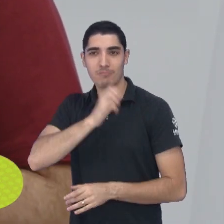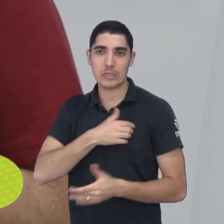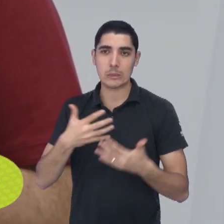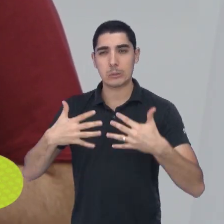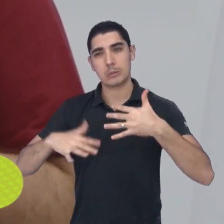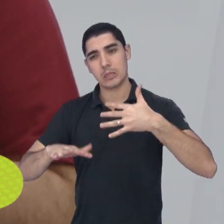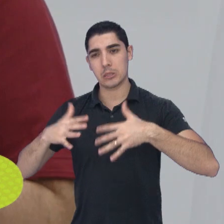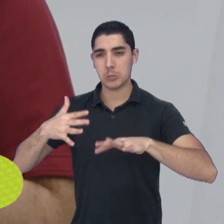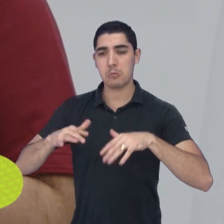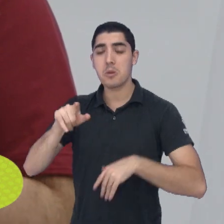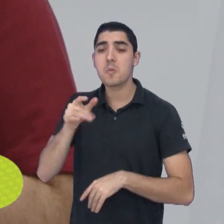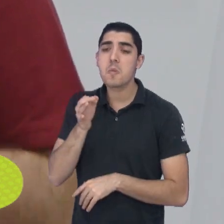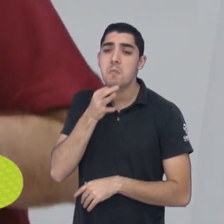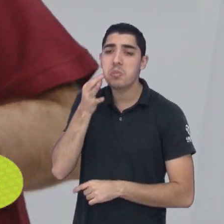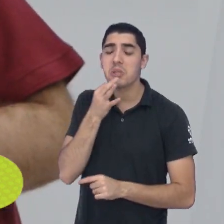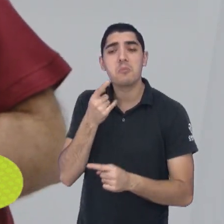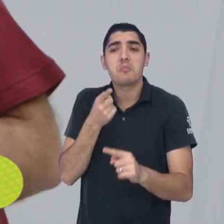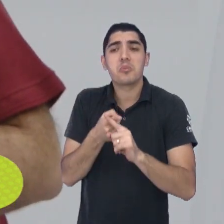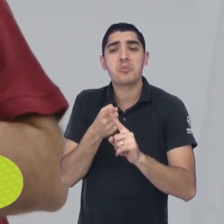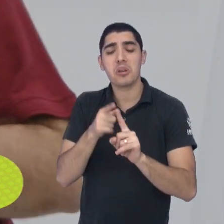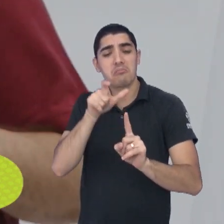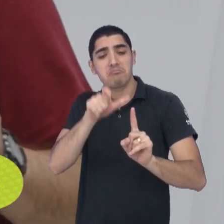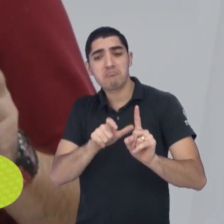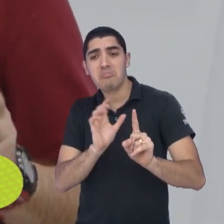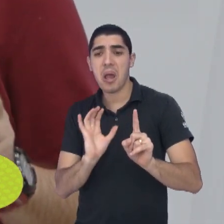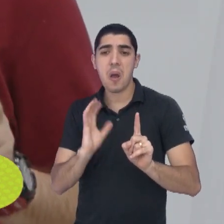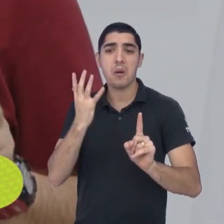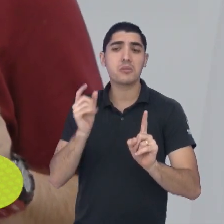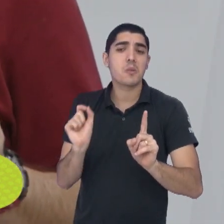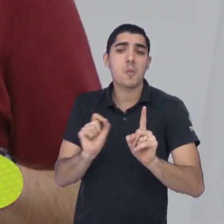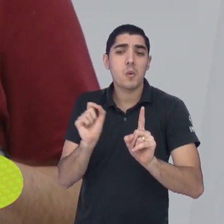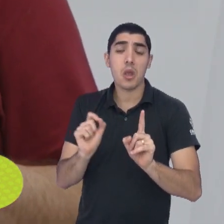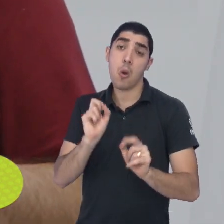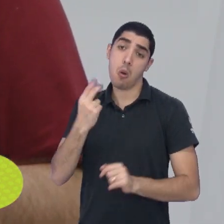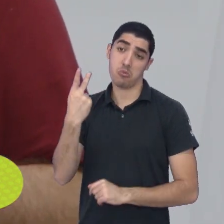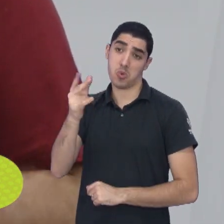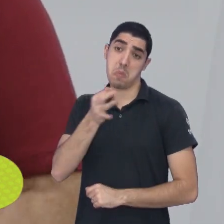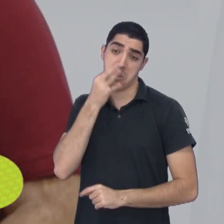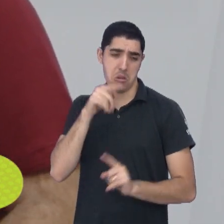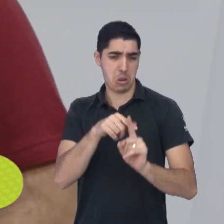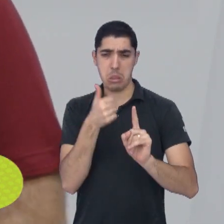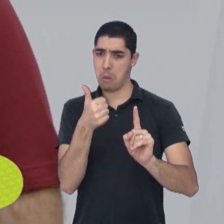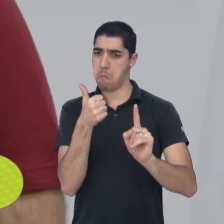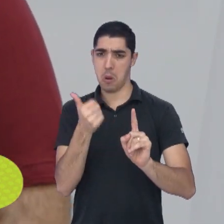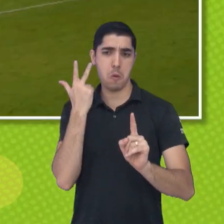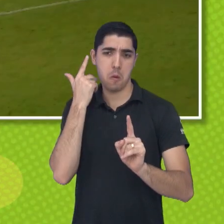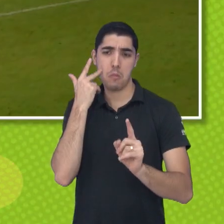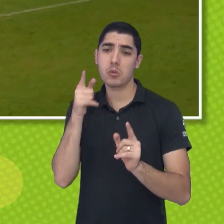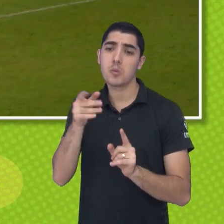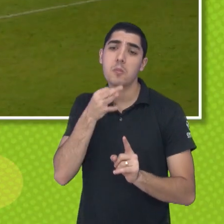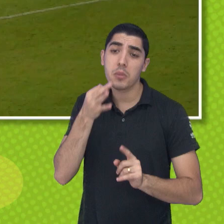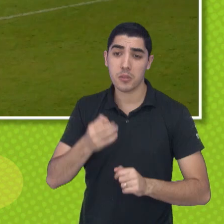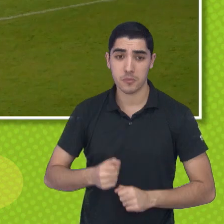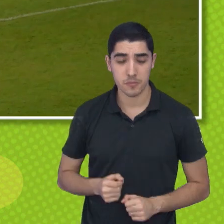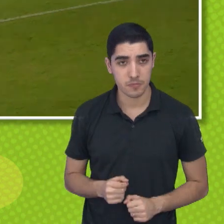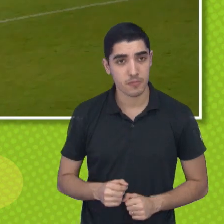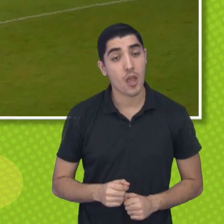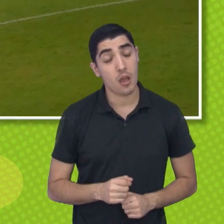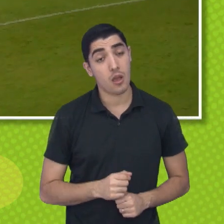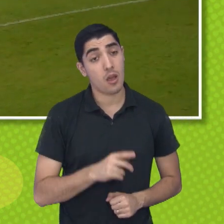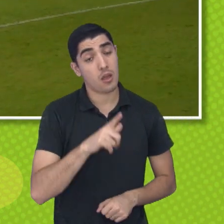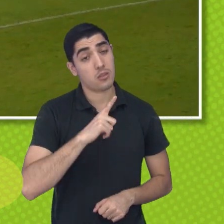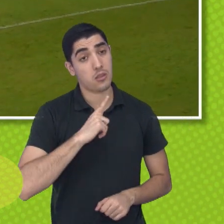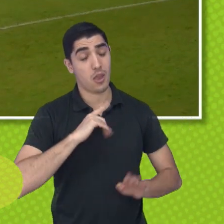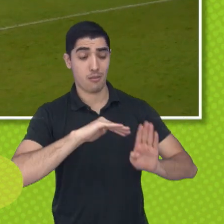sobre ele, o que está acontecendo, ou se você não tem essa leitura, ele está jogando aquilo que você esperava que ele jogasse. Eu acho que existe todo um contexto